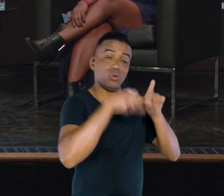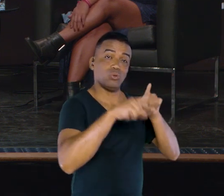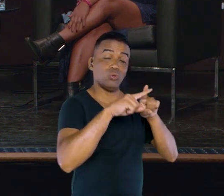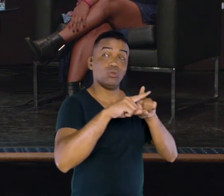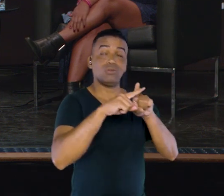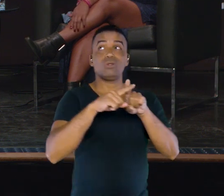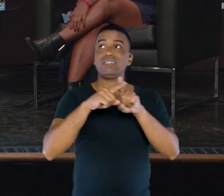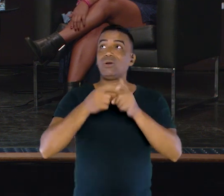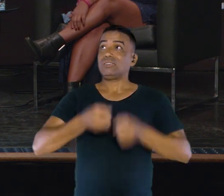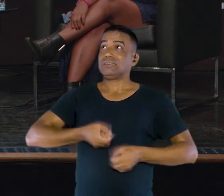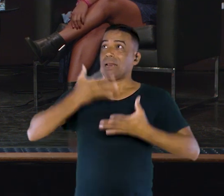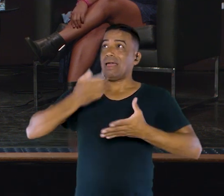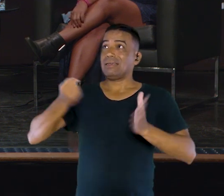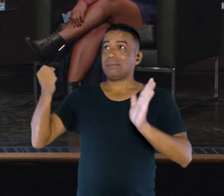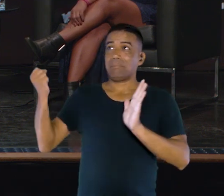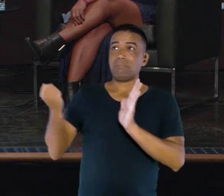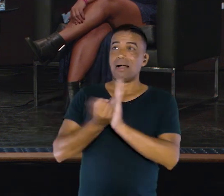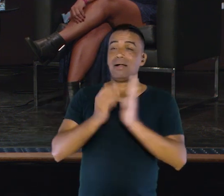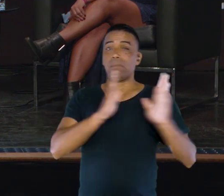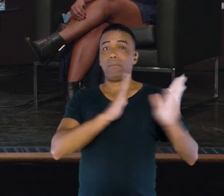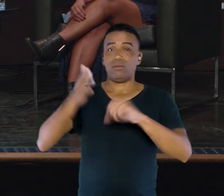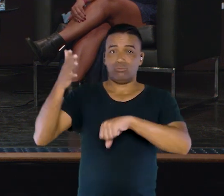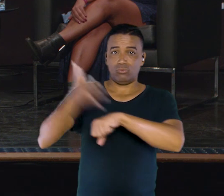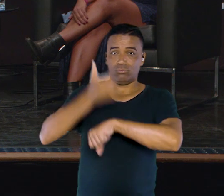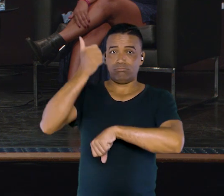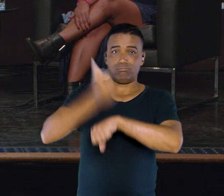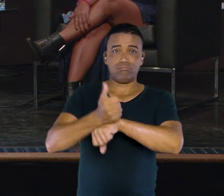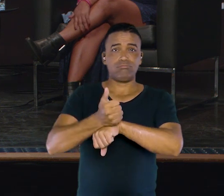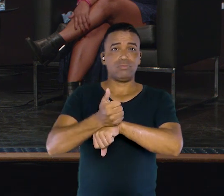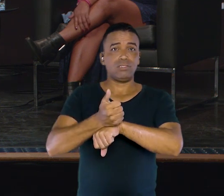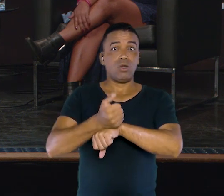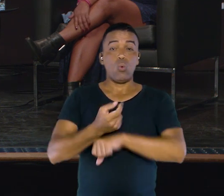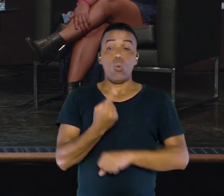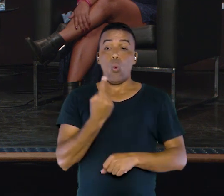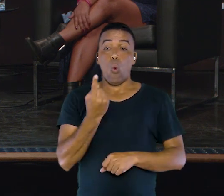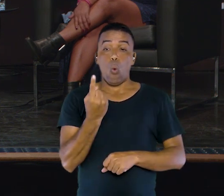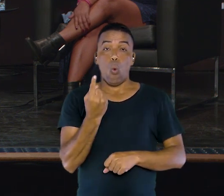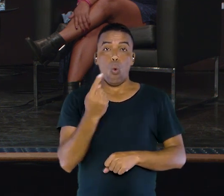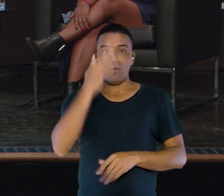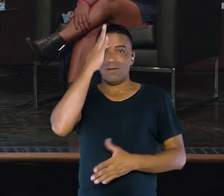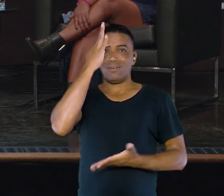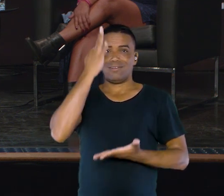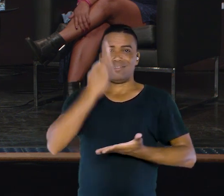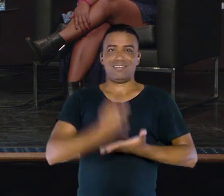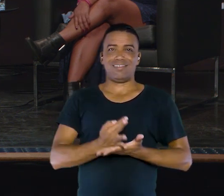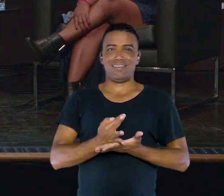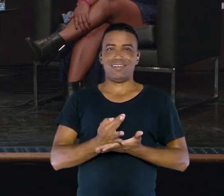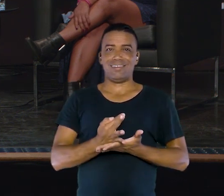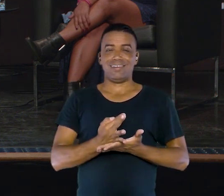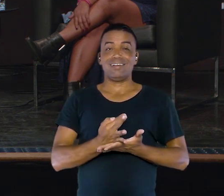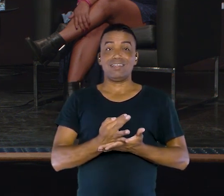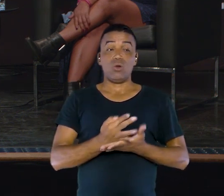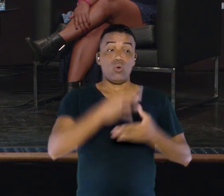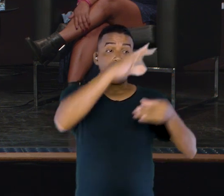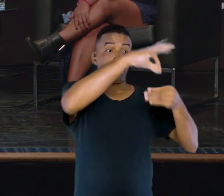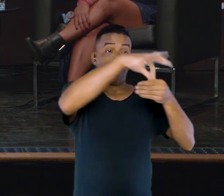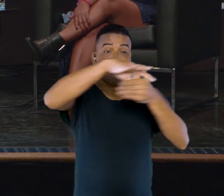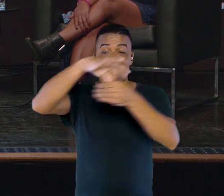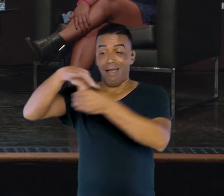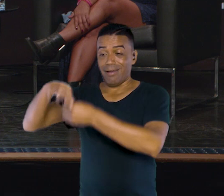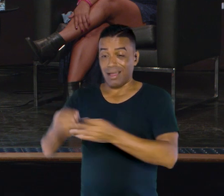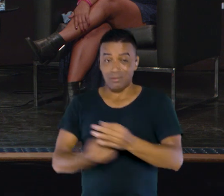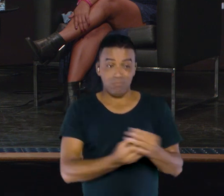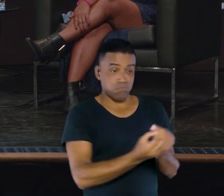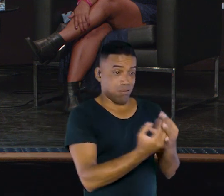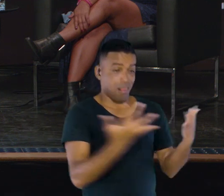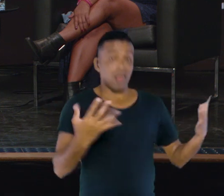através desse marco colonial de impor a única fé, né? Essa forma de uma monocultura da fé